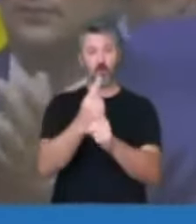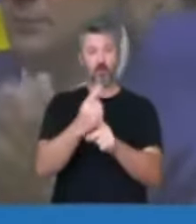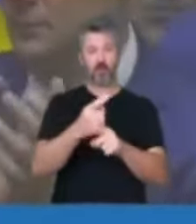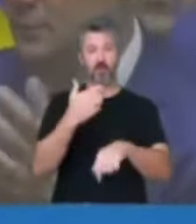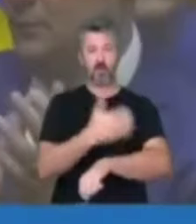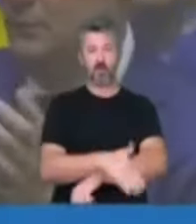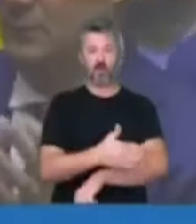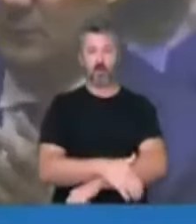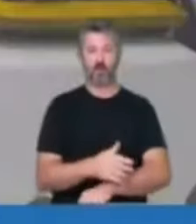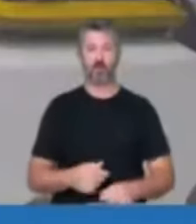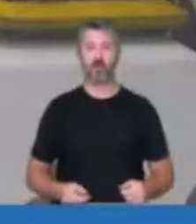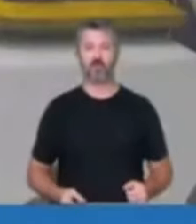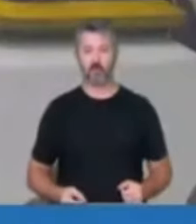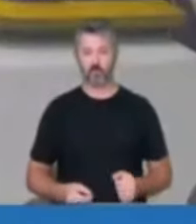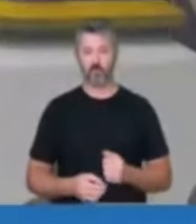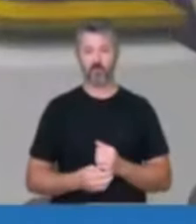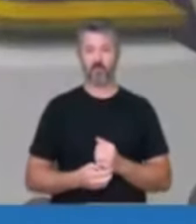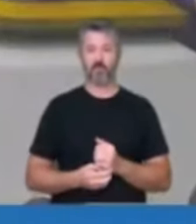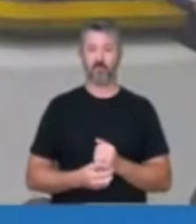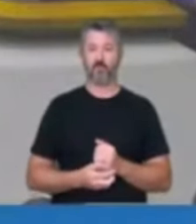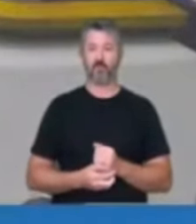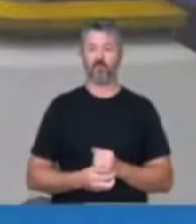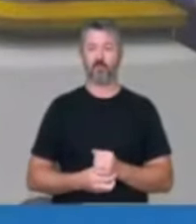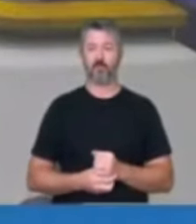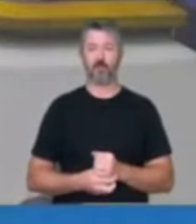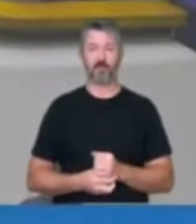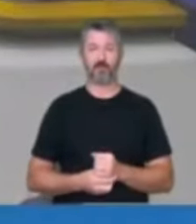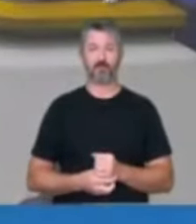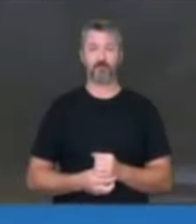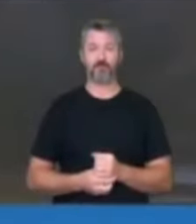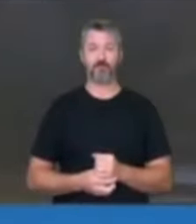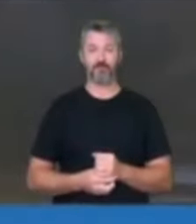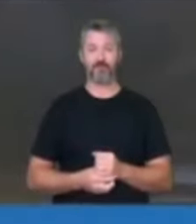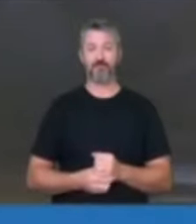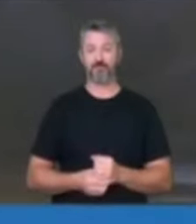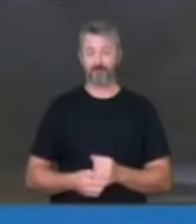obrigado obrigado Nobre Deputado com a palavra deputado